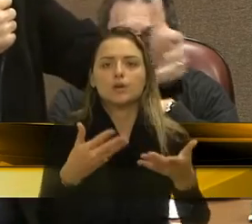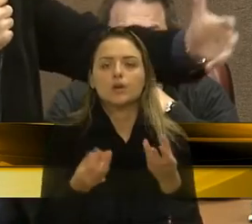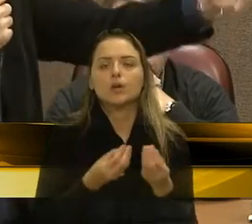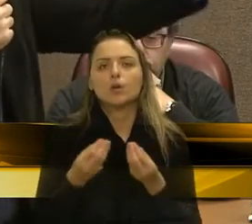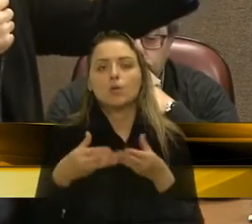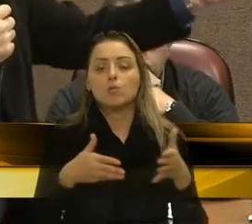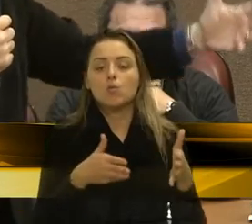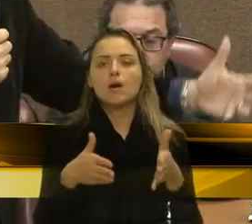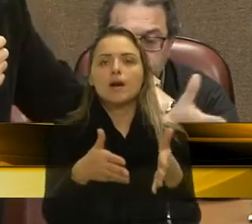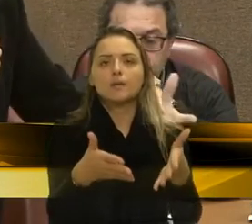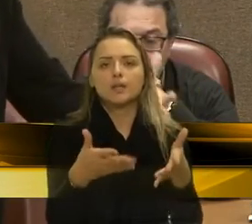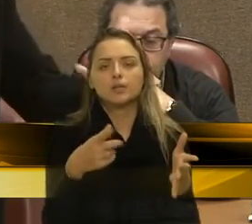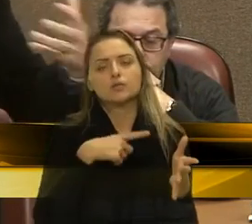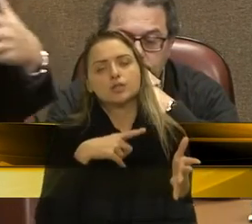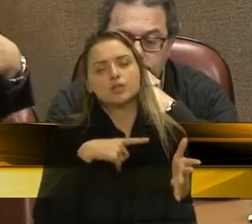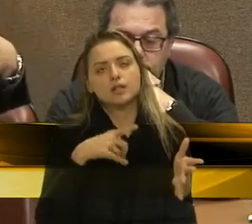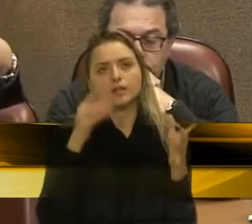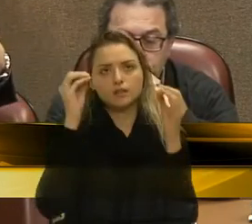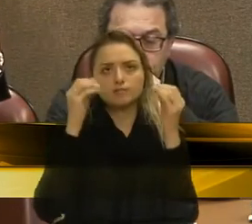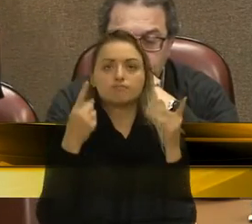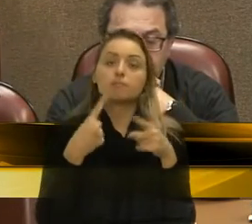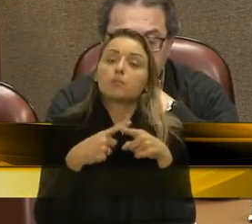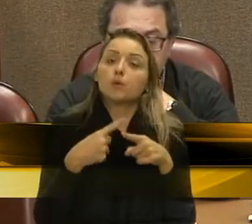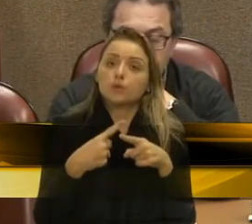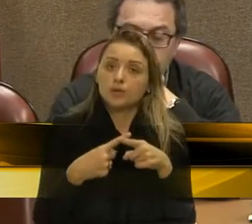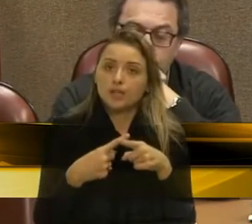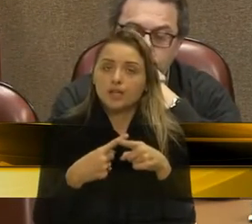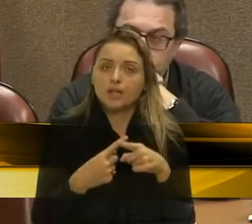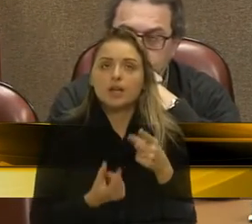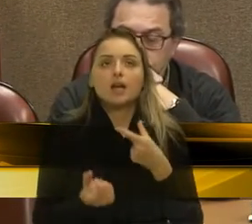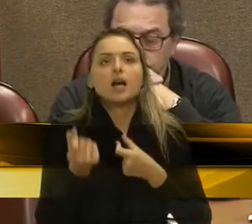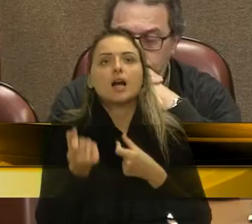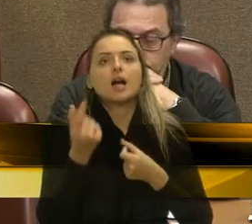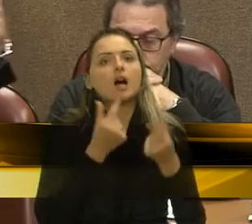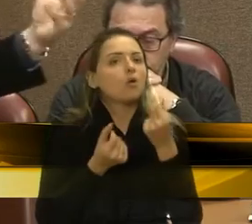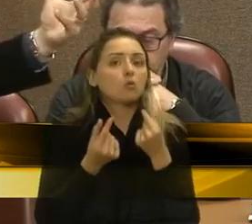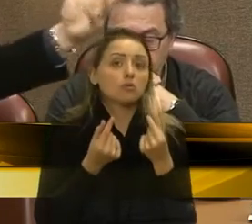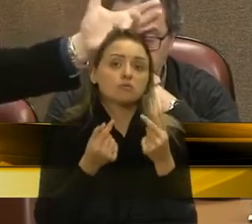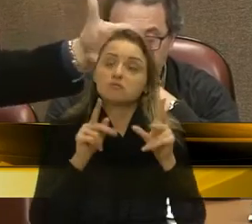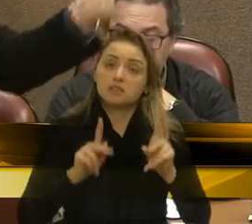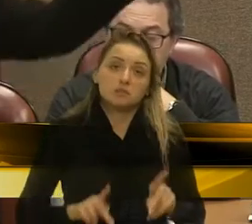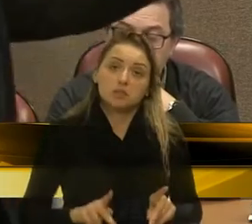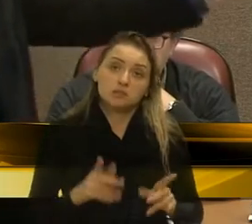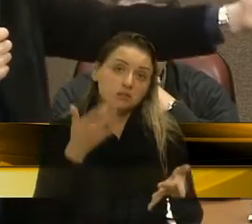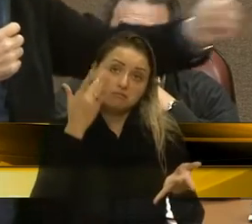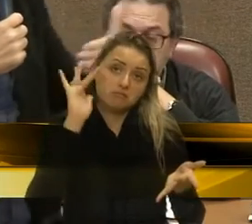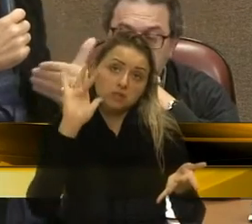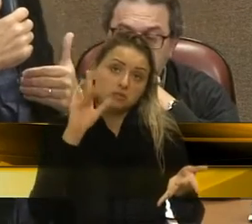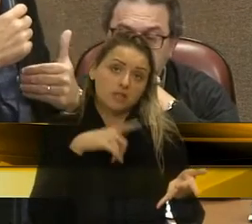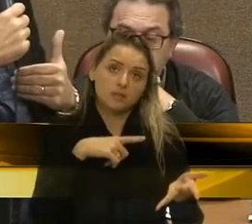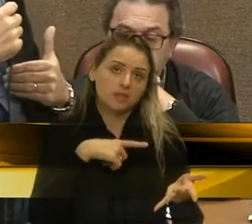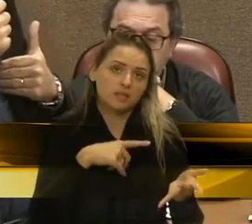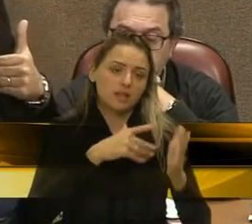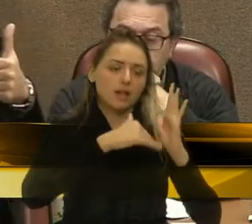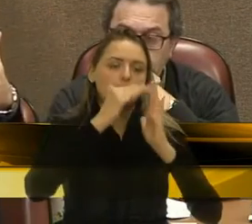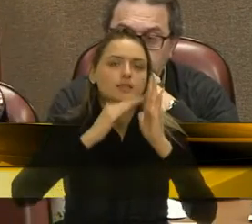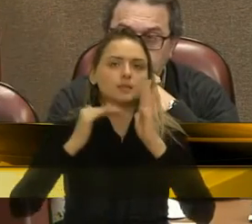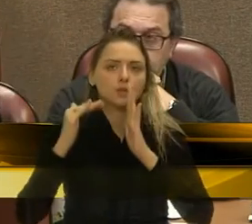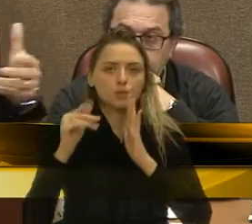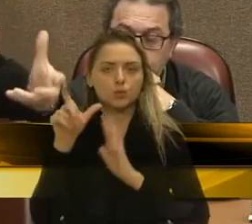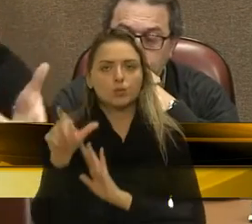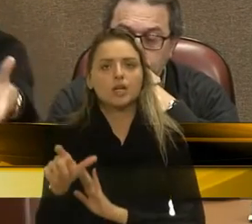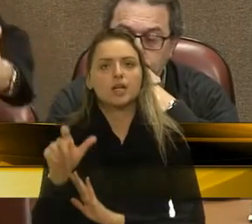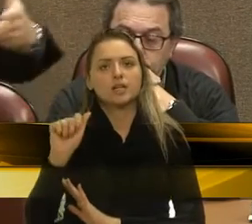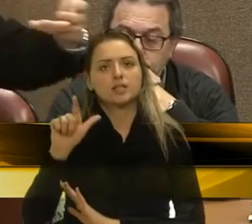itinerário a ser percorrido, porque alguns deles, muitas pessoas não sabem que estão lá as pinturas de Aldo Locatelli.